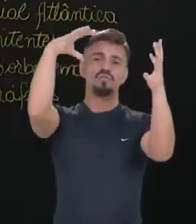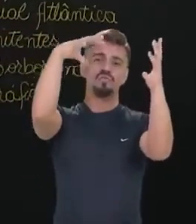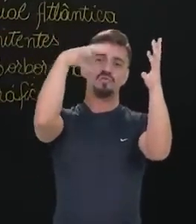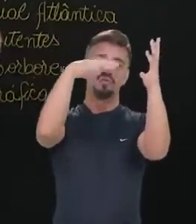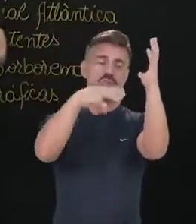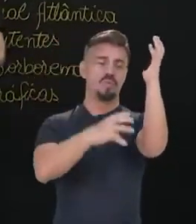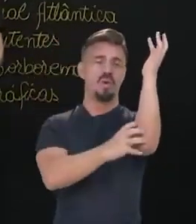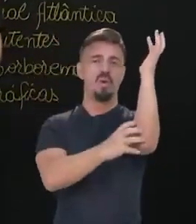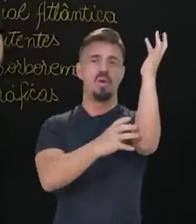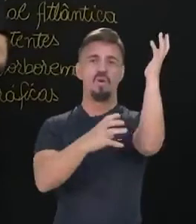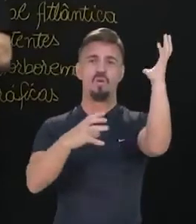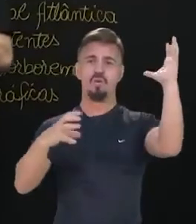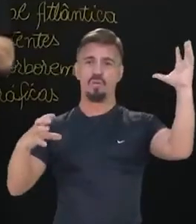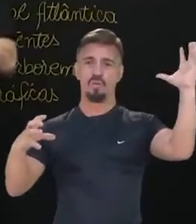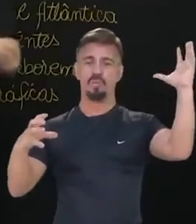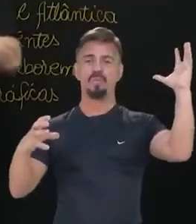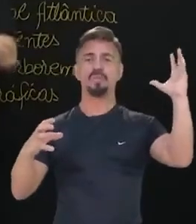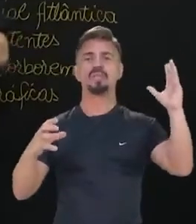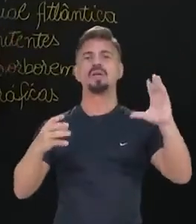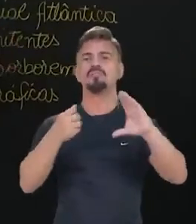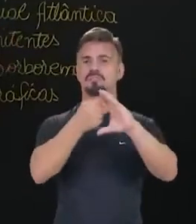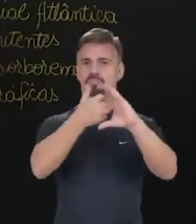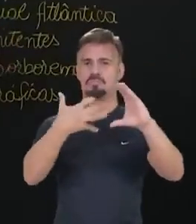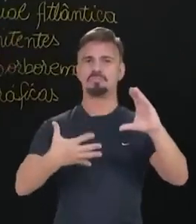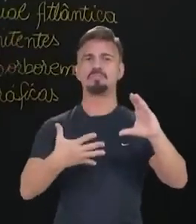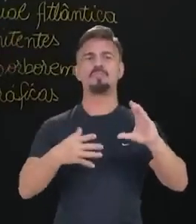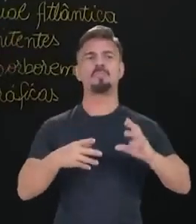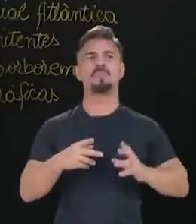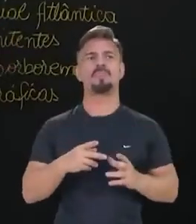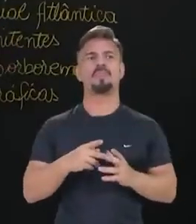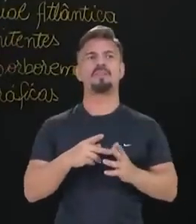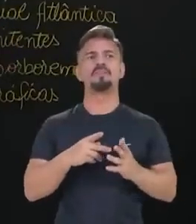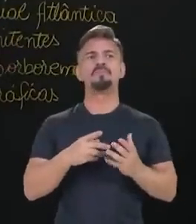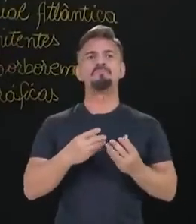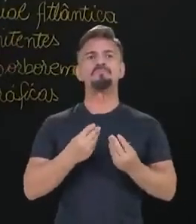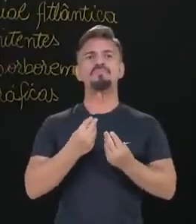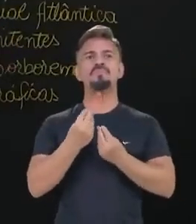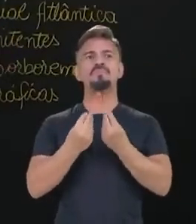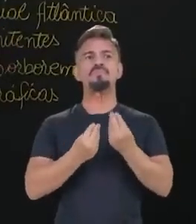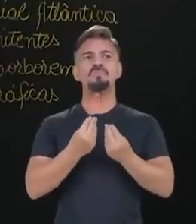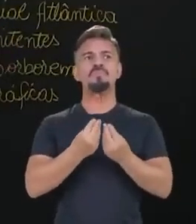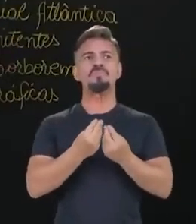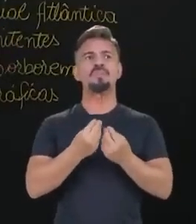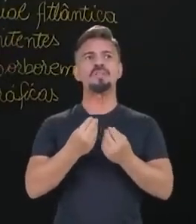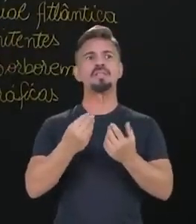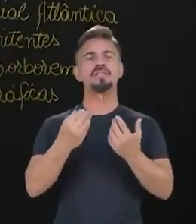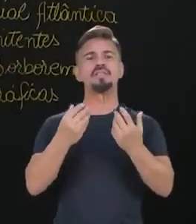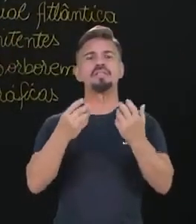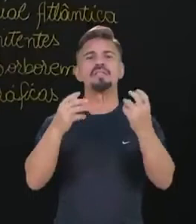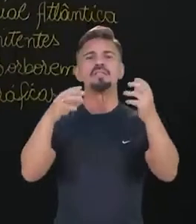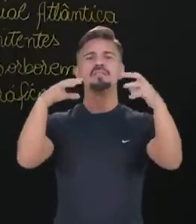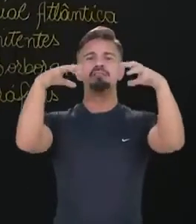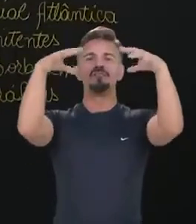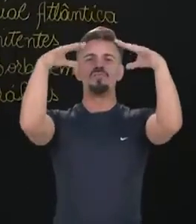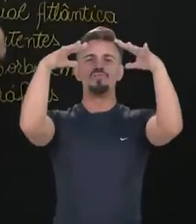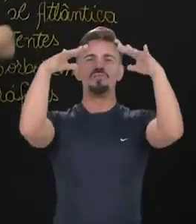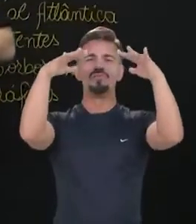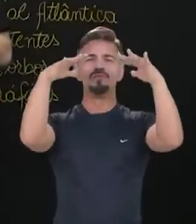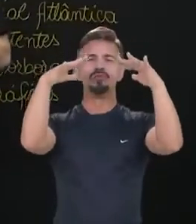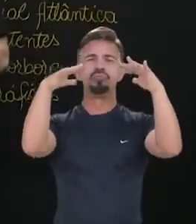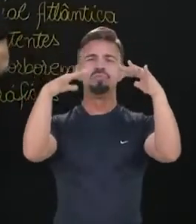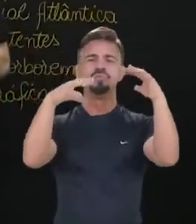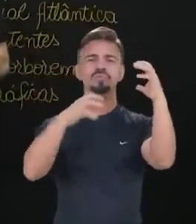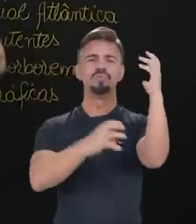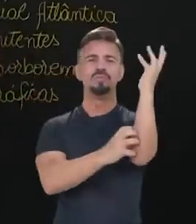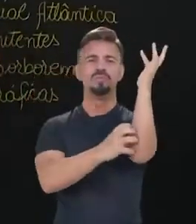durante o tempo, vai ser aqui caracterizado por essa condição constante de umidade aqui, formando